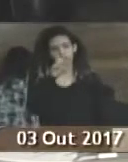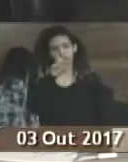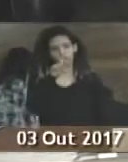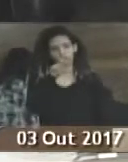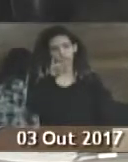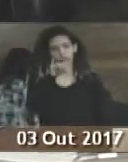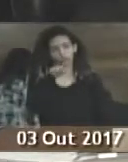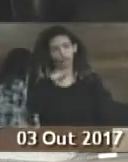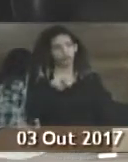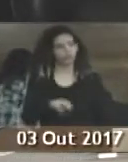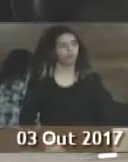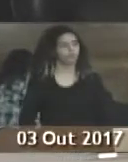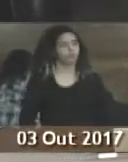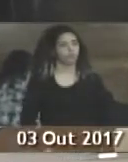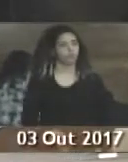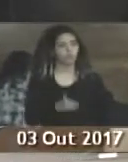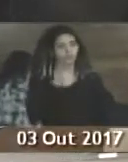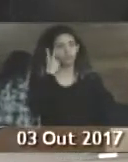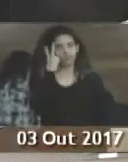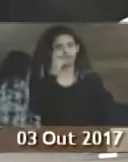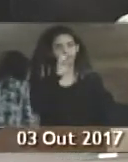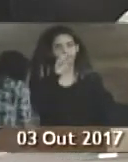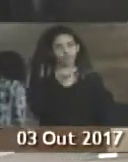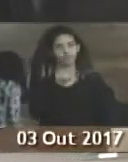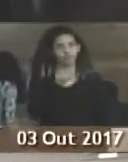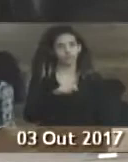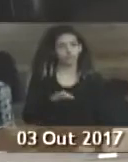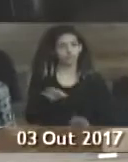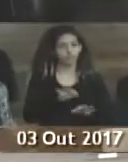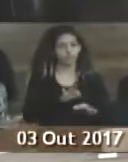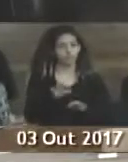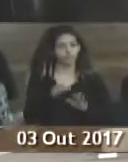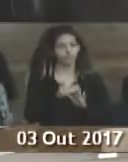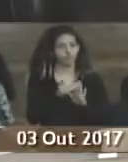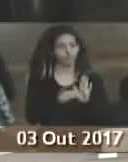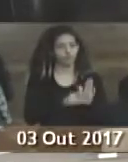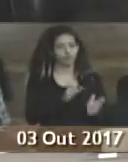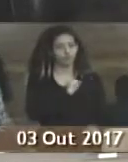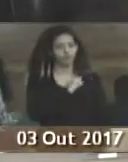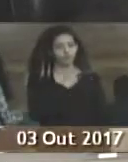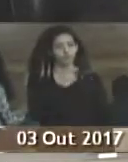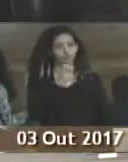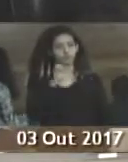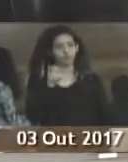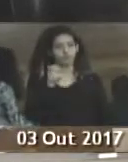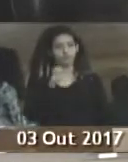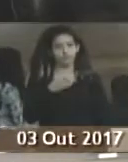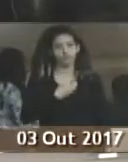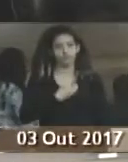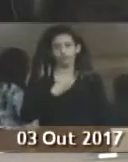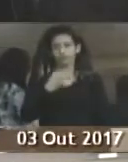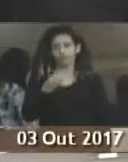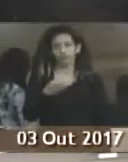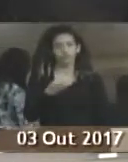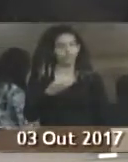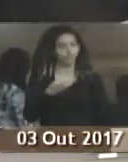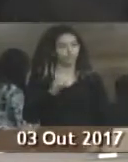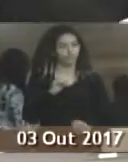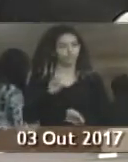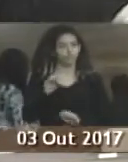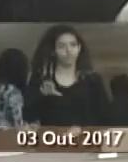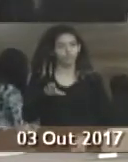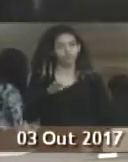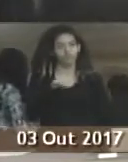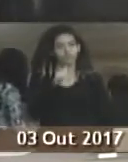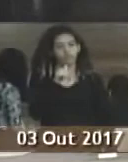Medeiros. Matéria do vereador Zé Augusto. Projeto de decreto legislativo número 55/17, concedendo a medalha de mérito educacional,